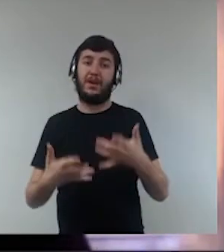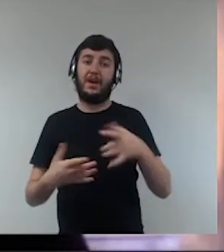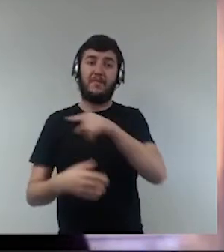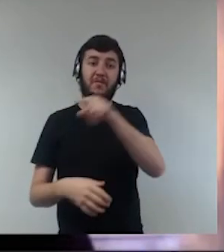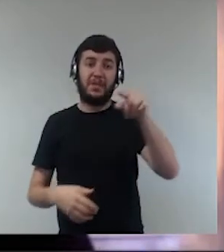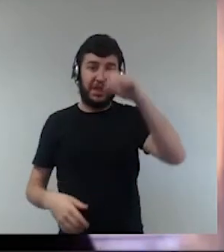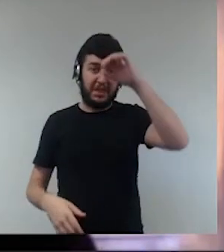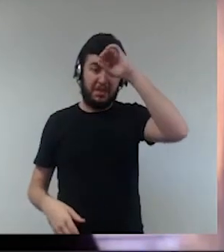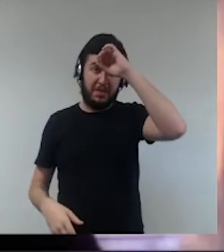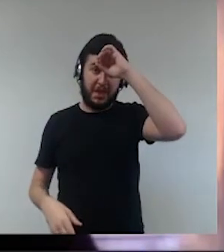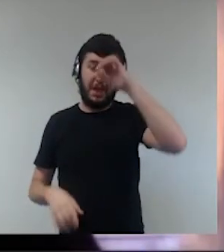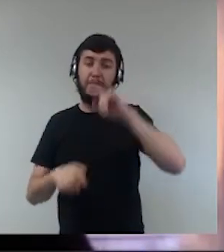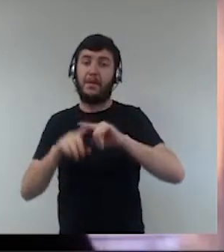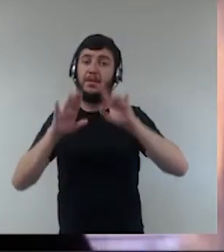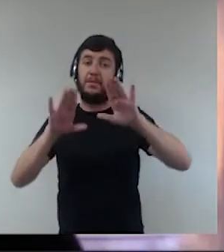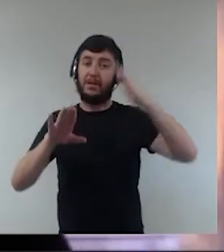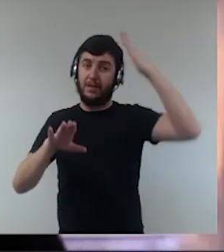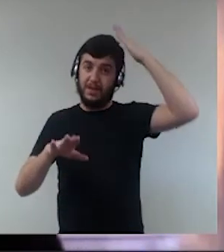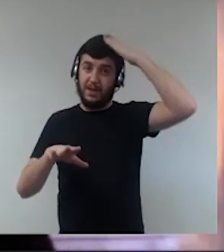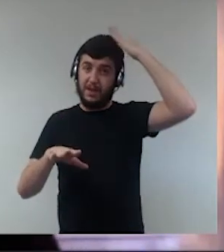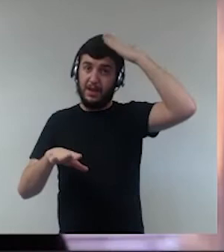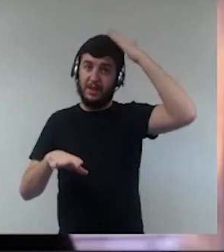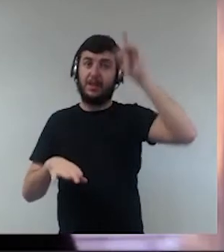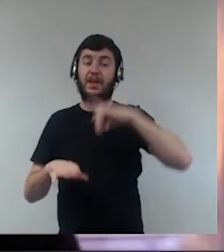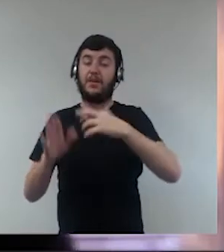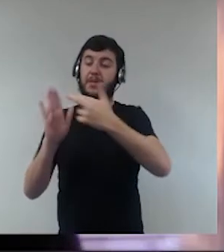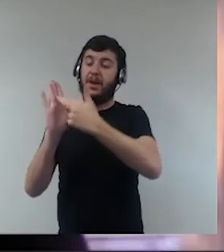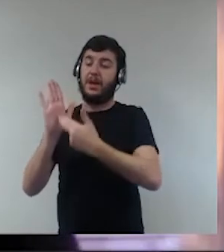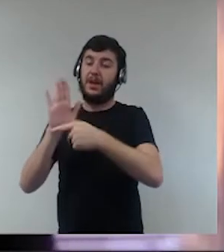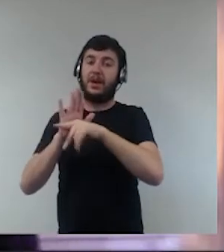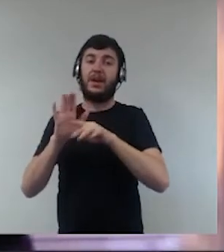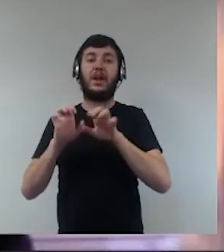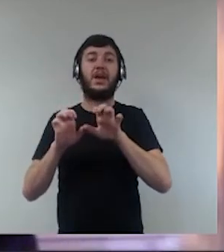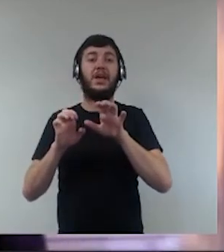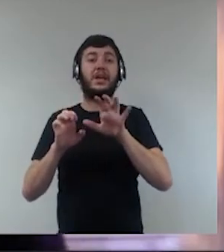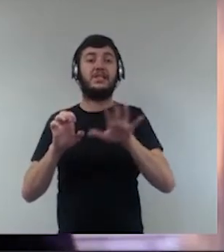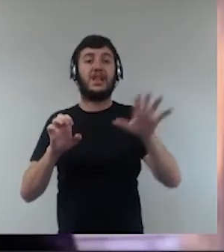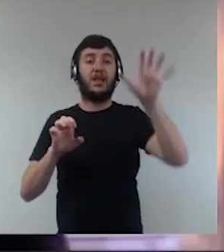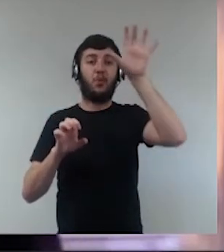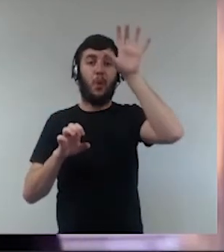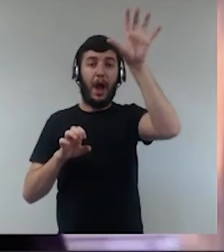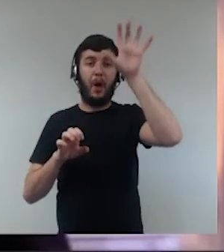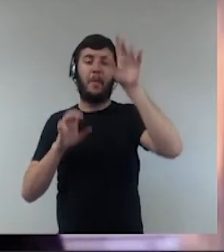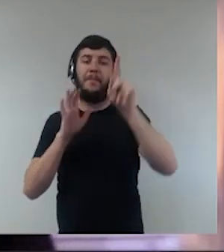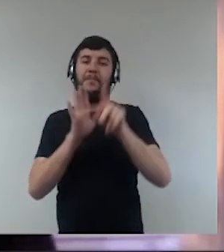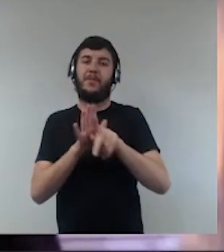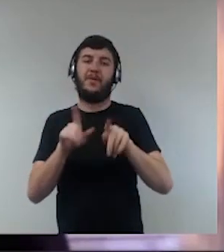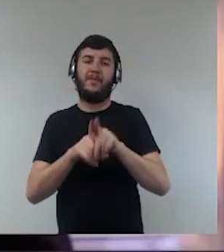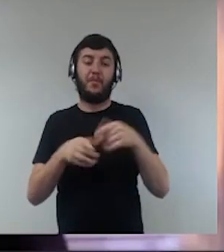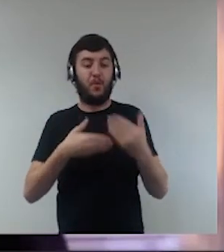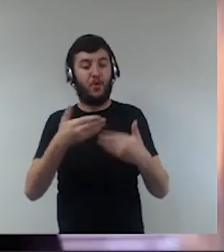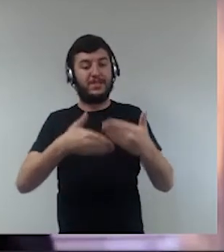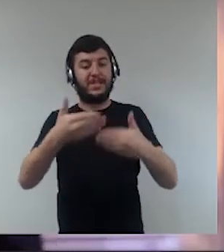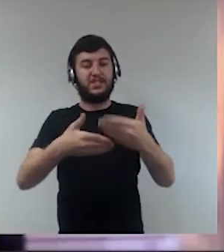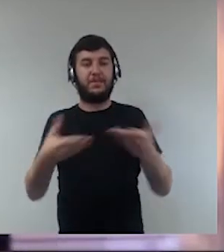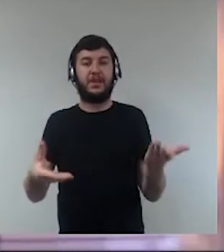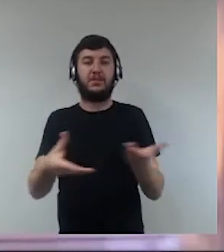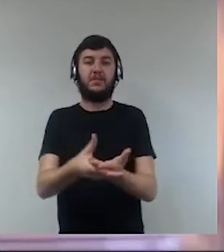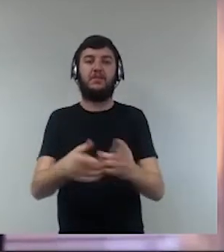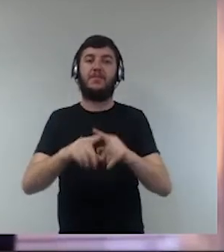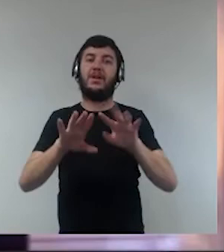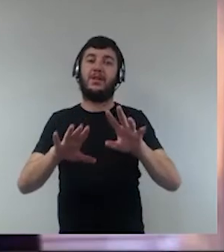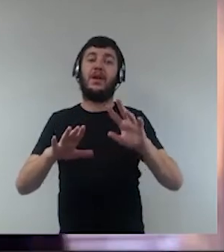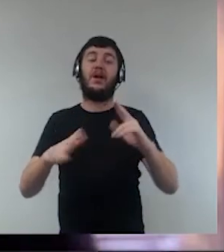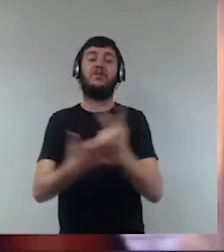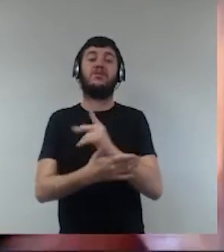Pernambuco tem um Código Estadual de Procedimento. Já é uma iniciativa de um estado sobre